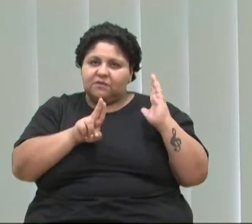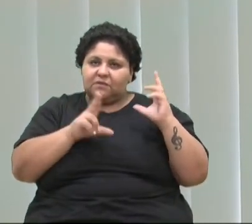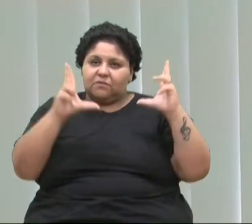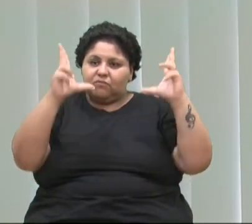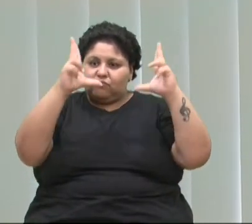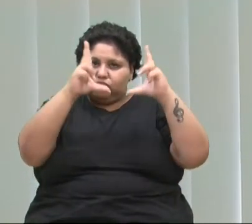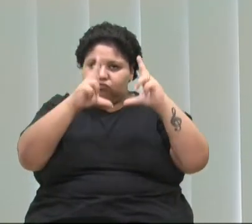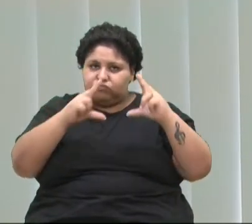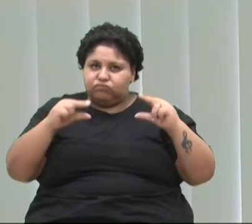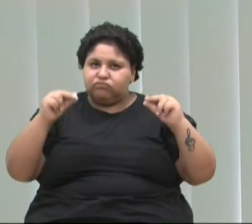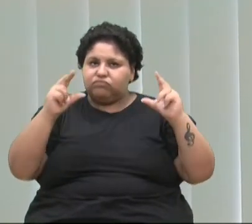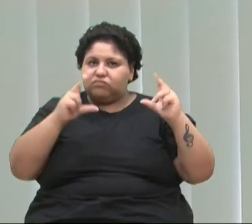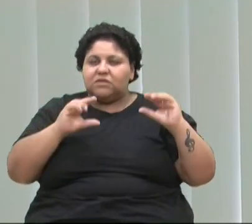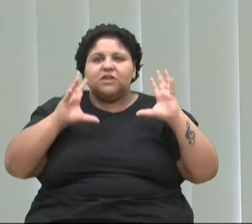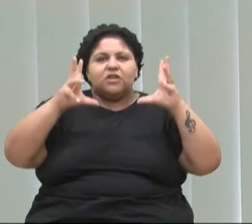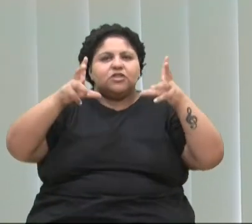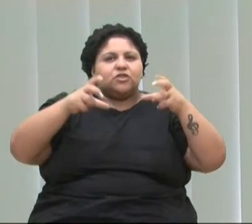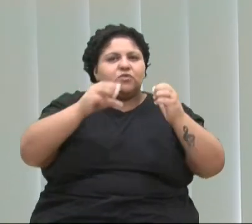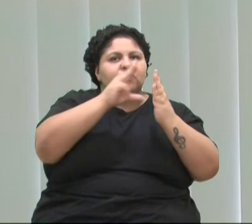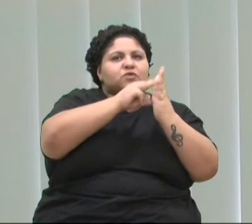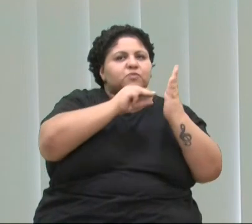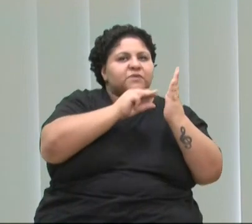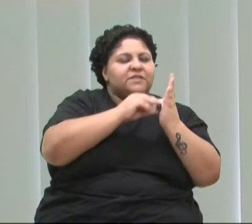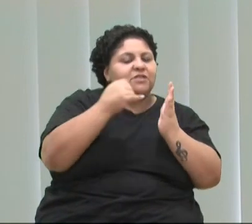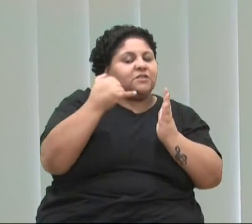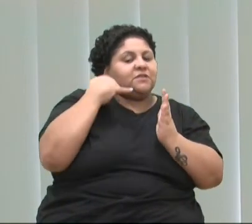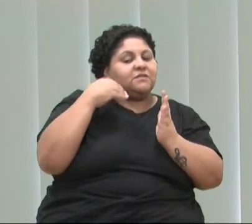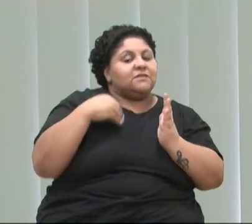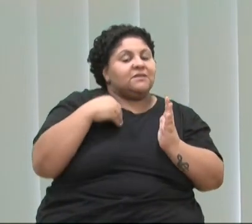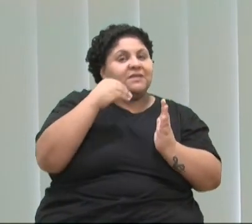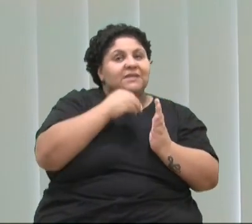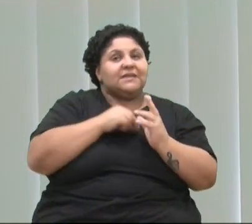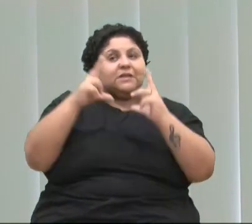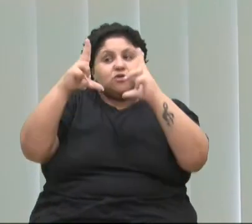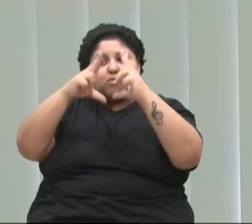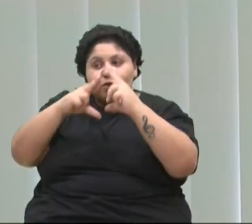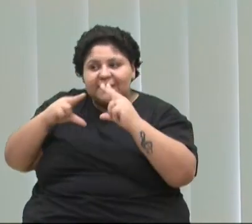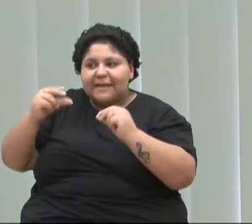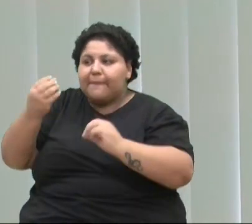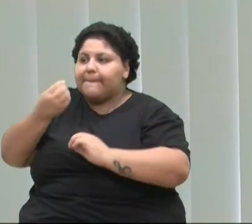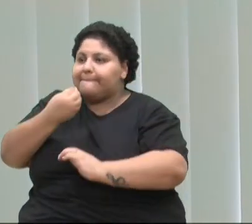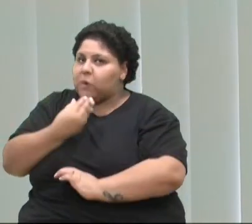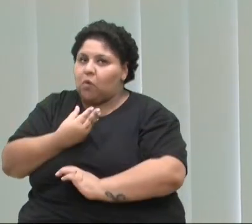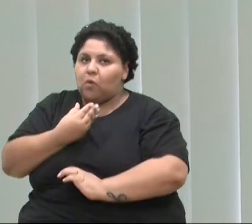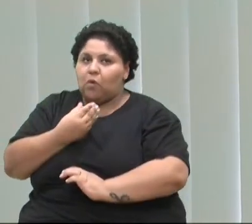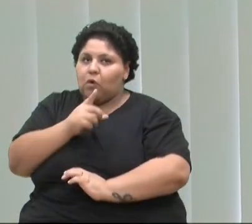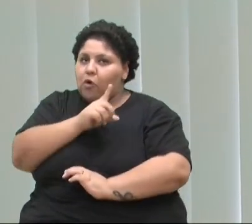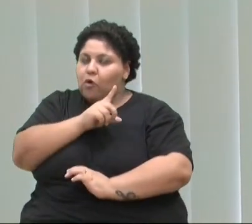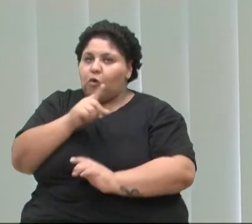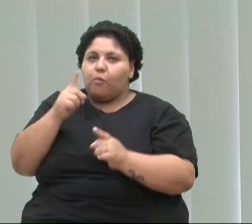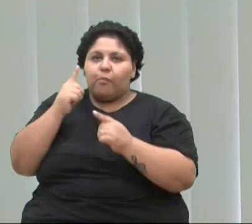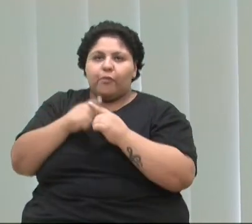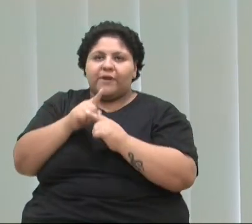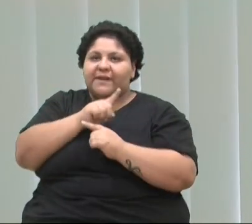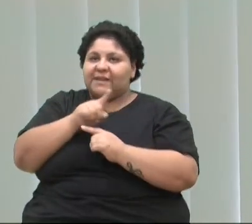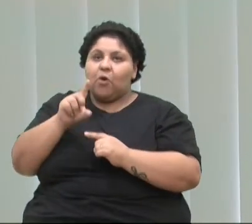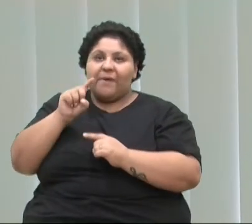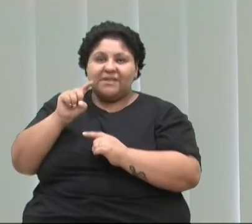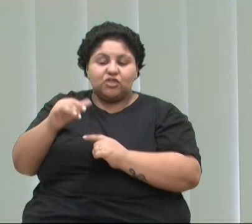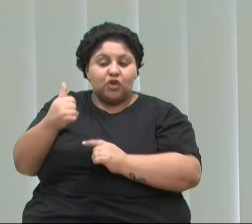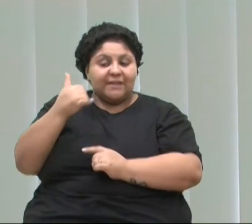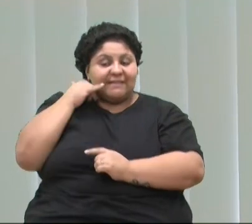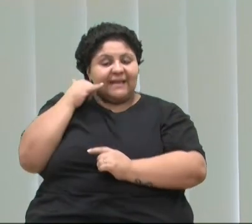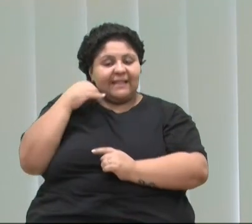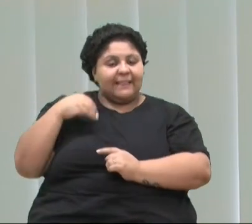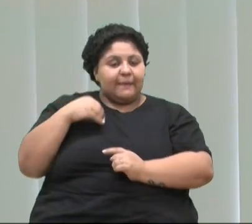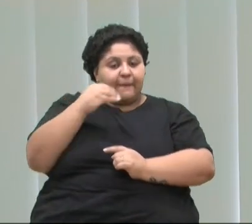Que de todos os modelos de telemedicina, e o modelo de Florianópolis é muito bom porque ele não é só telemedicina, né? A gente vai começar com isso,